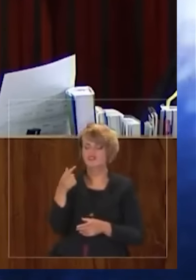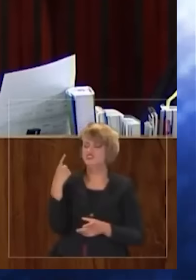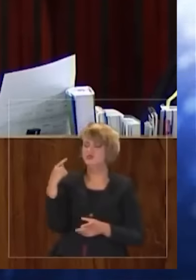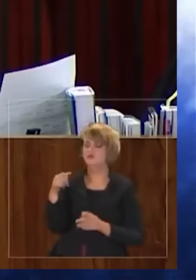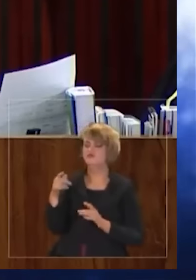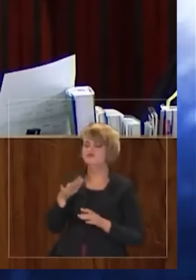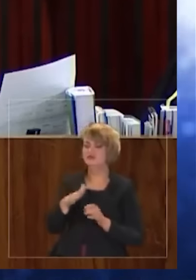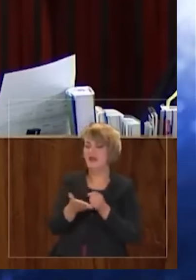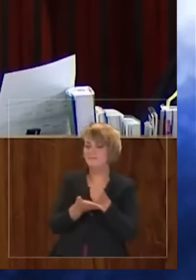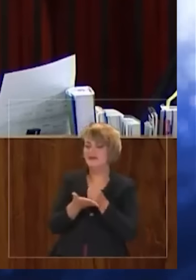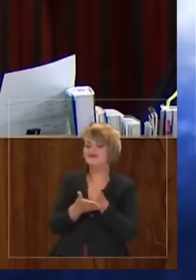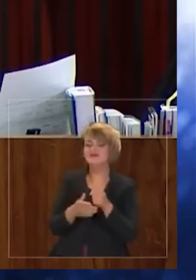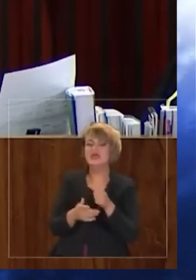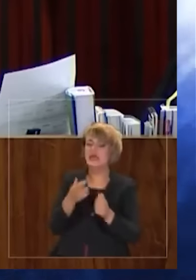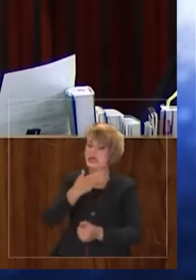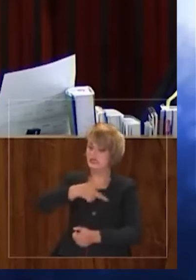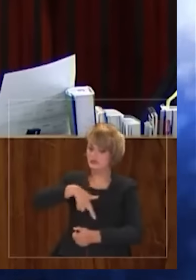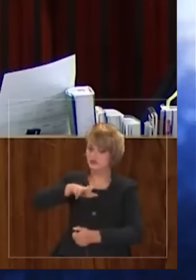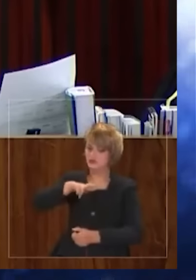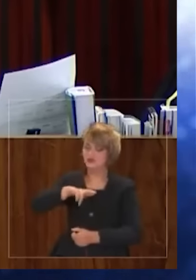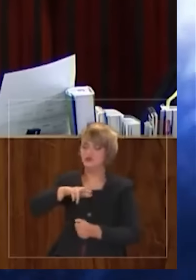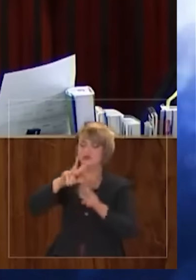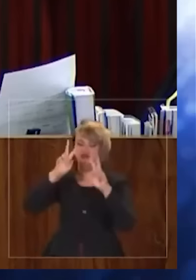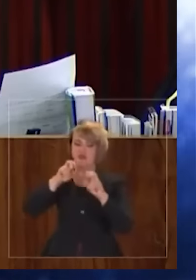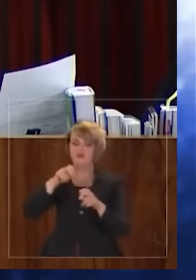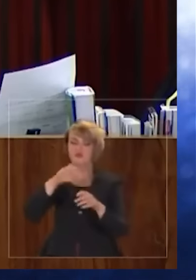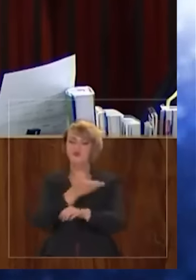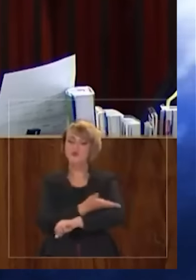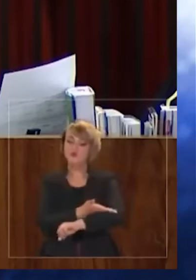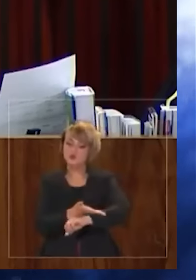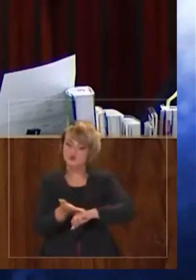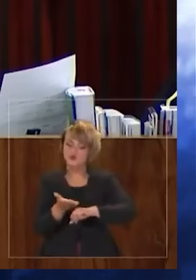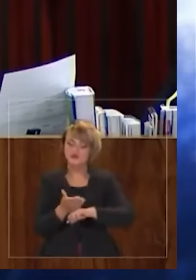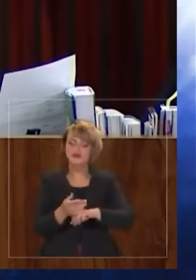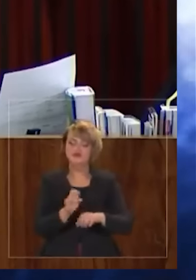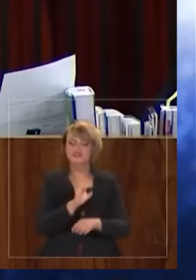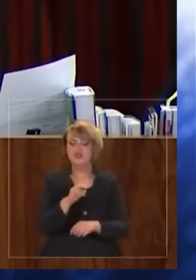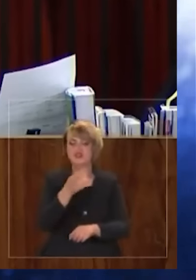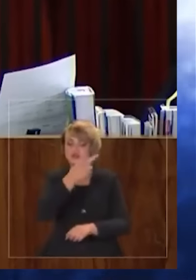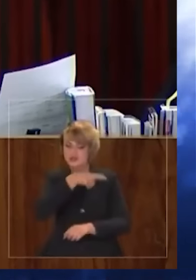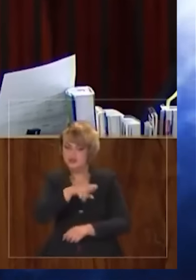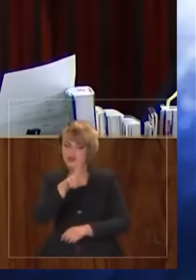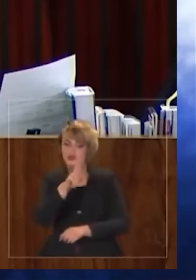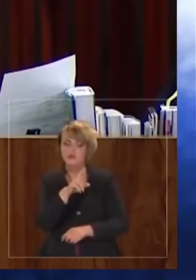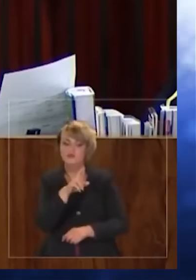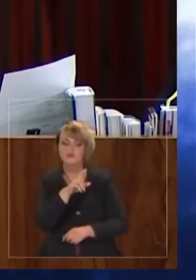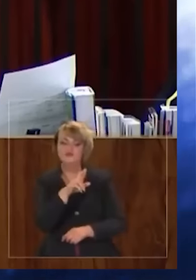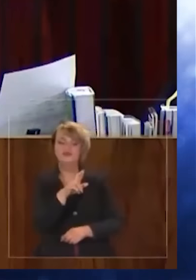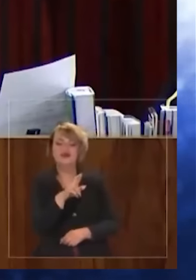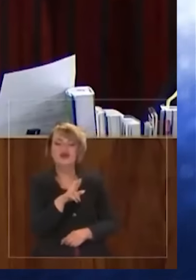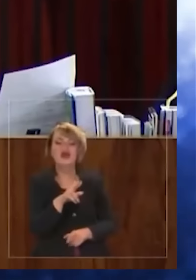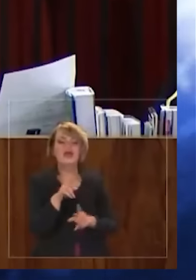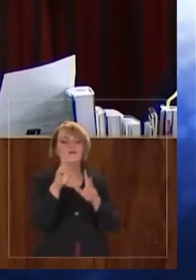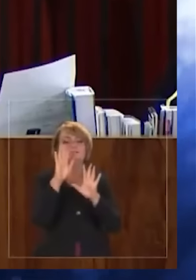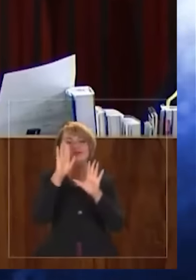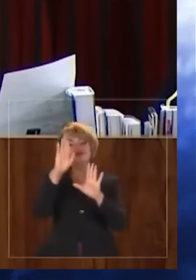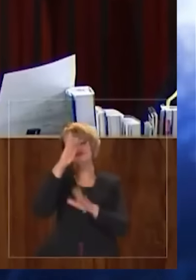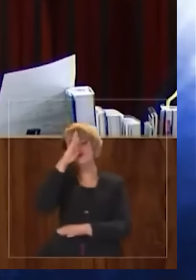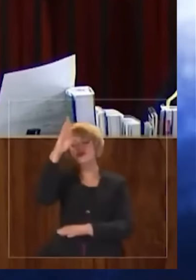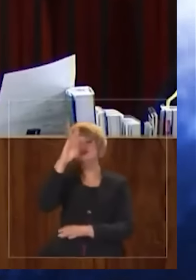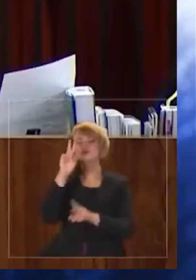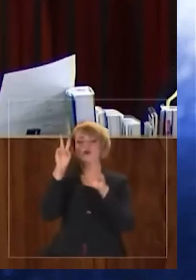a questão Religiosa e a pauta de costumes ligadas à religião foi um dos principais